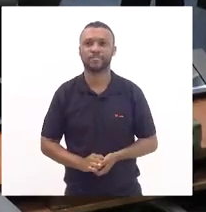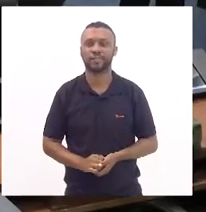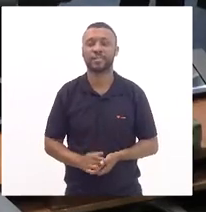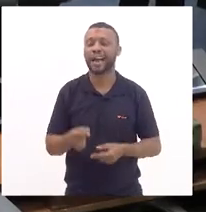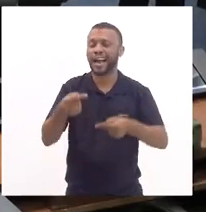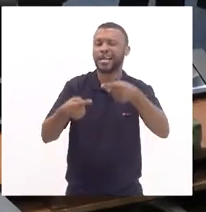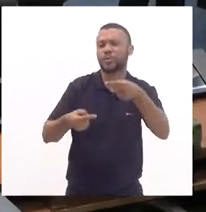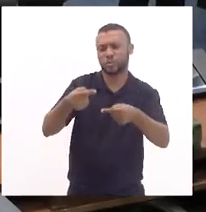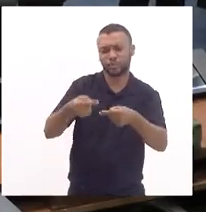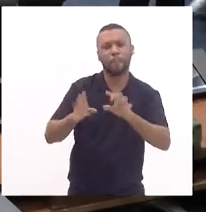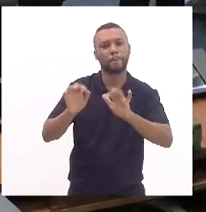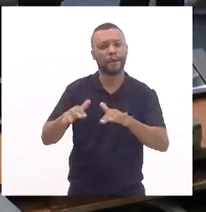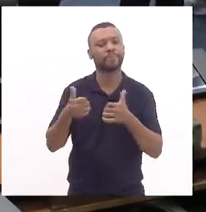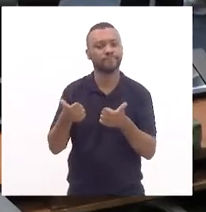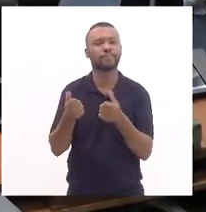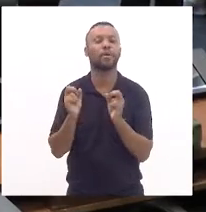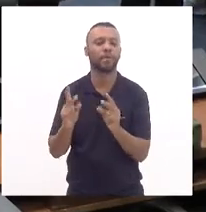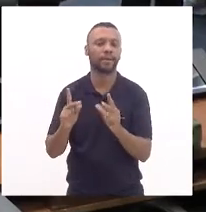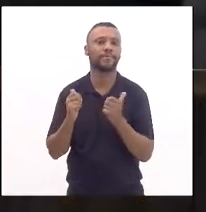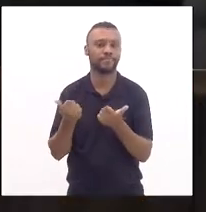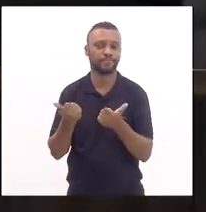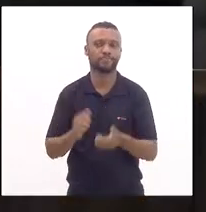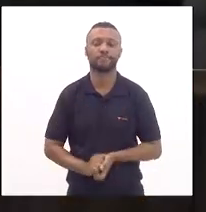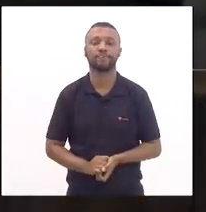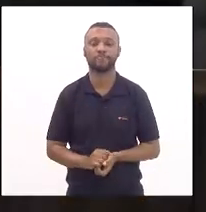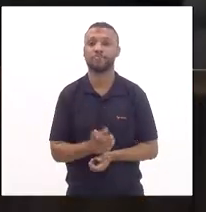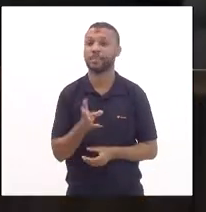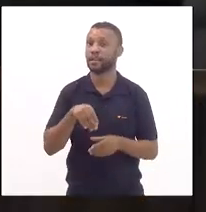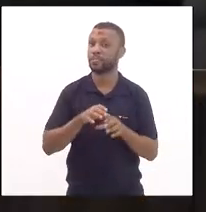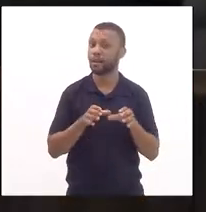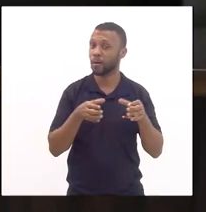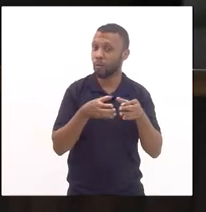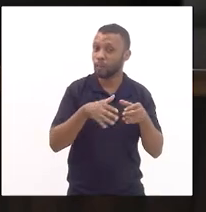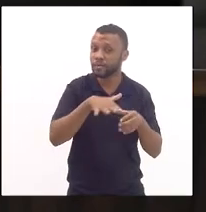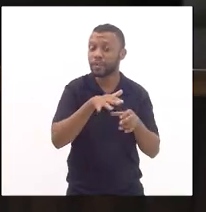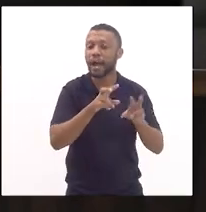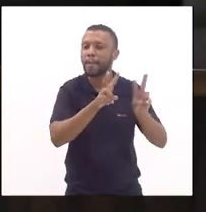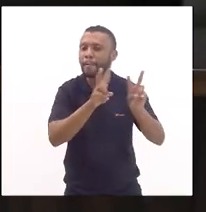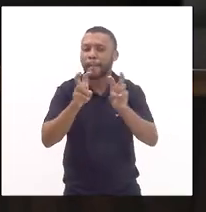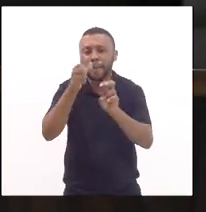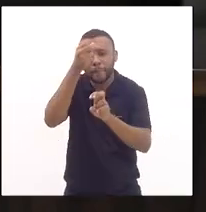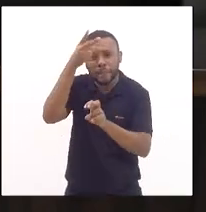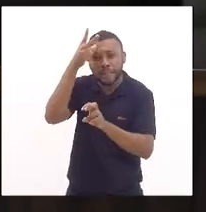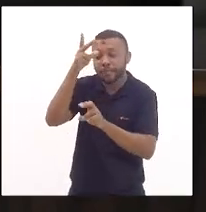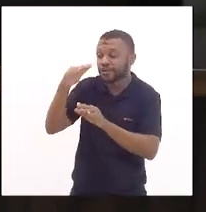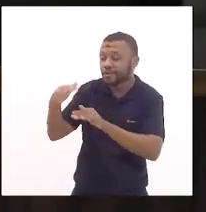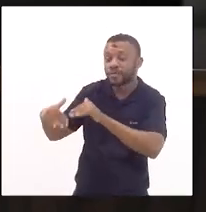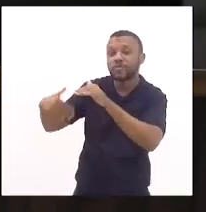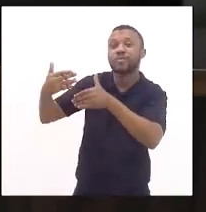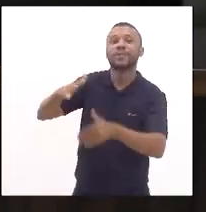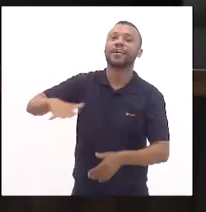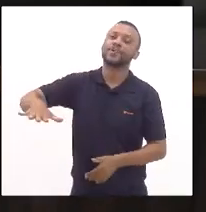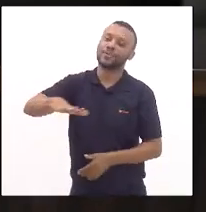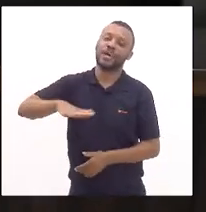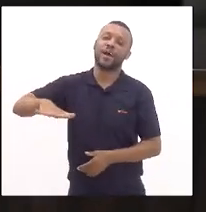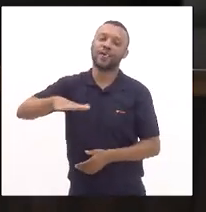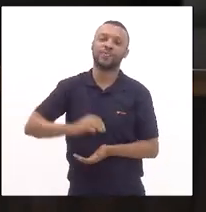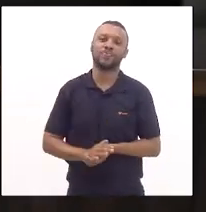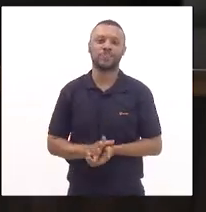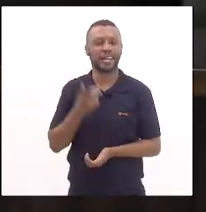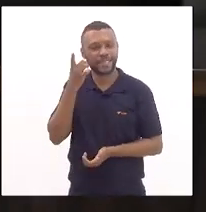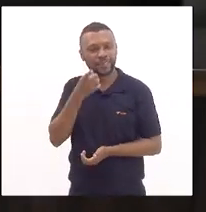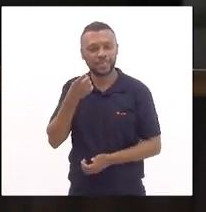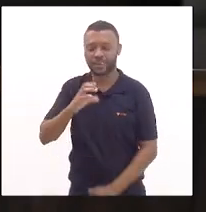discutiu bem na audiência. Ok. Pela Comissão de Assuntos Municipais e Desenvolvimento Regional, deputado